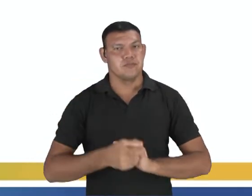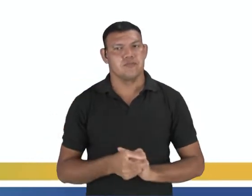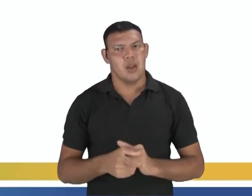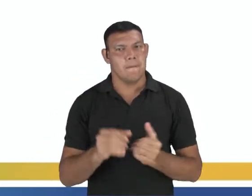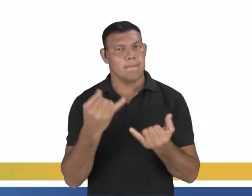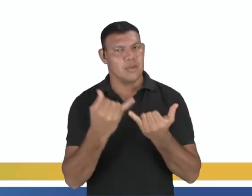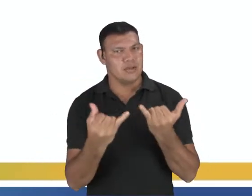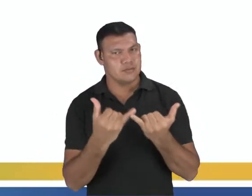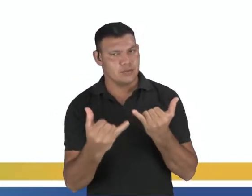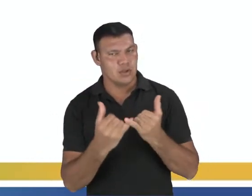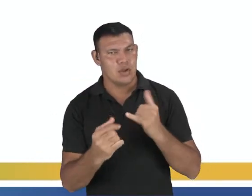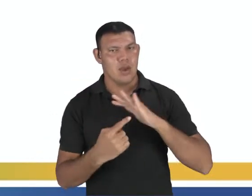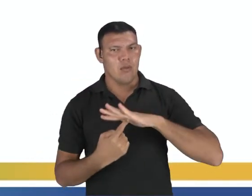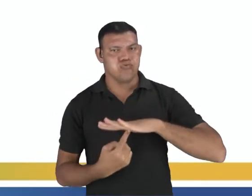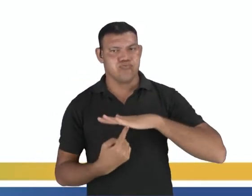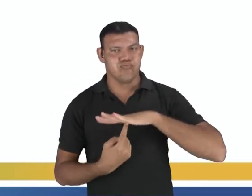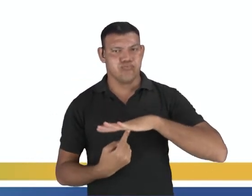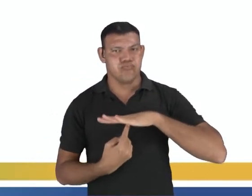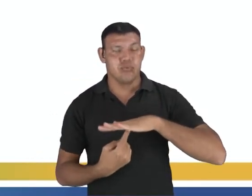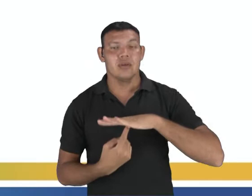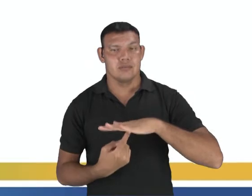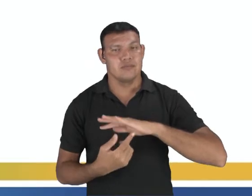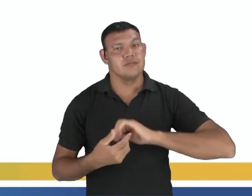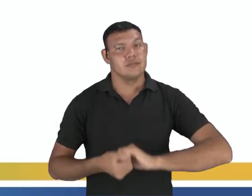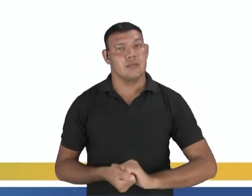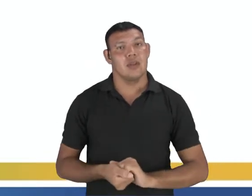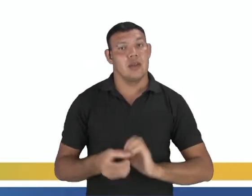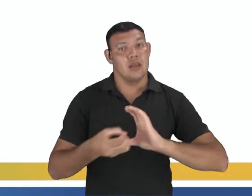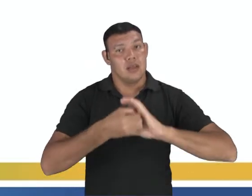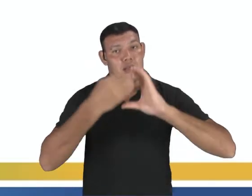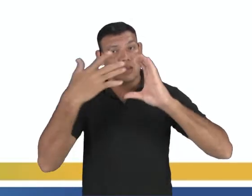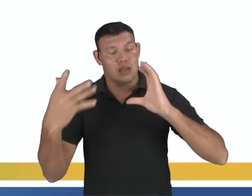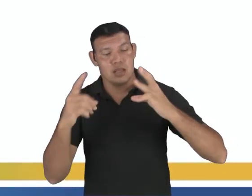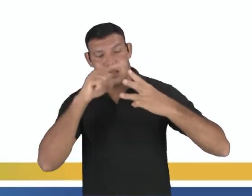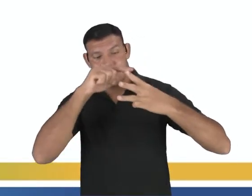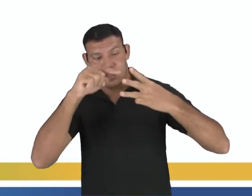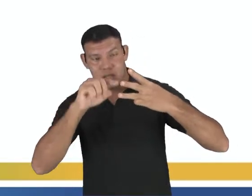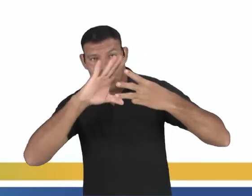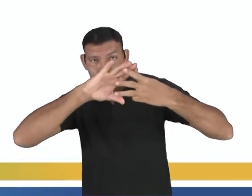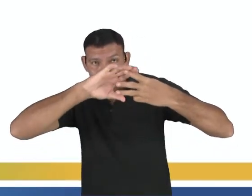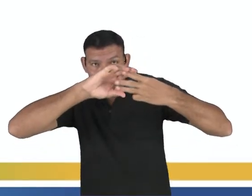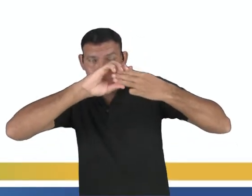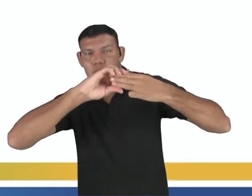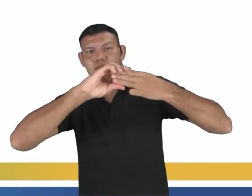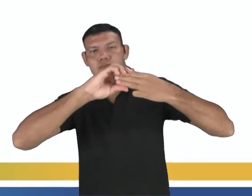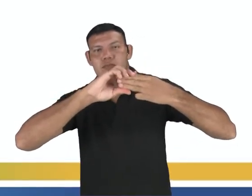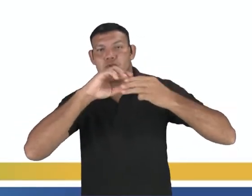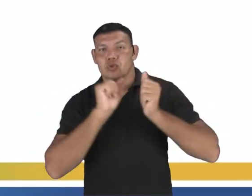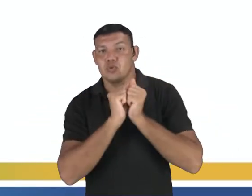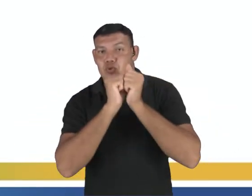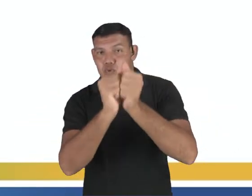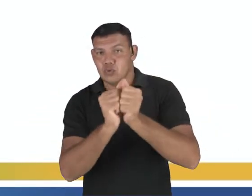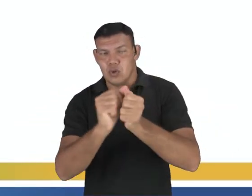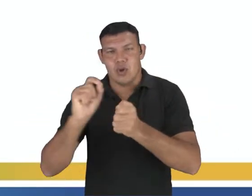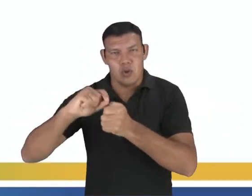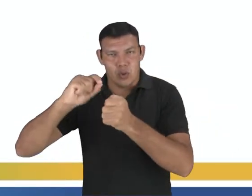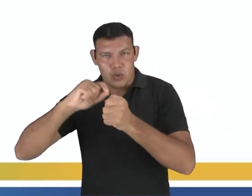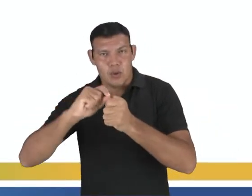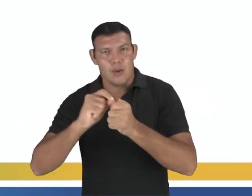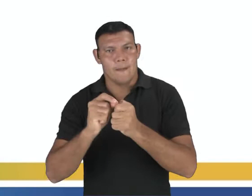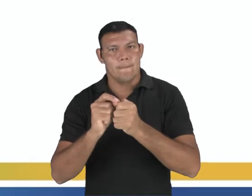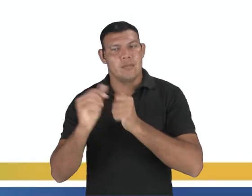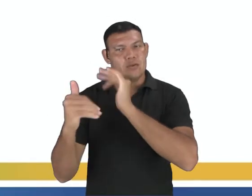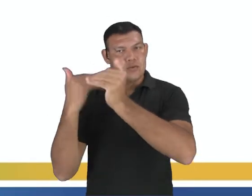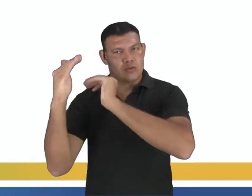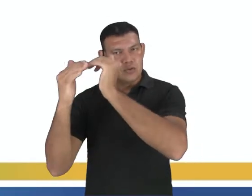Essa indústria 4.0, ela se caracteriza por unir três fatores à sua linha de produção: o progresso